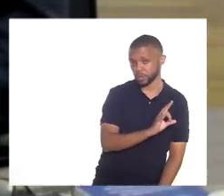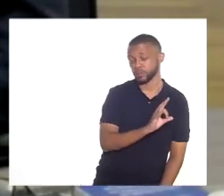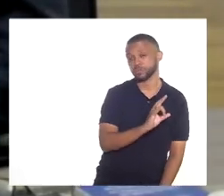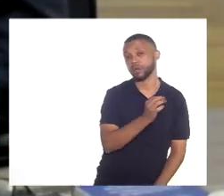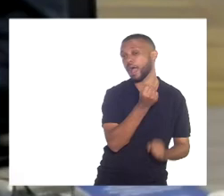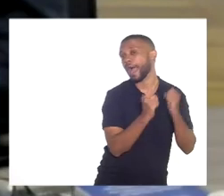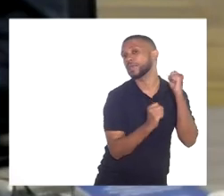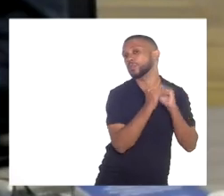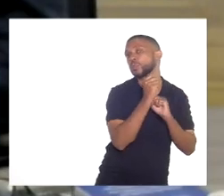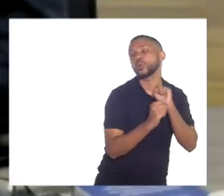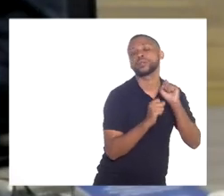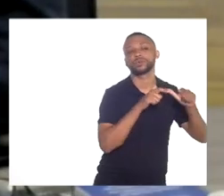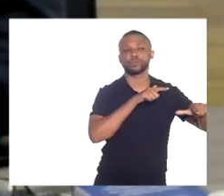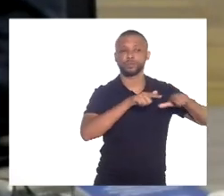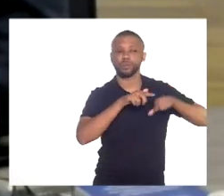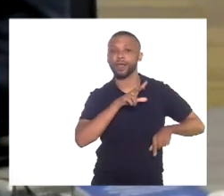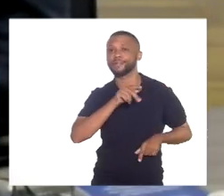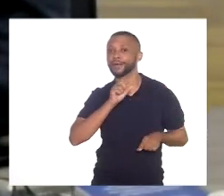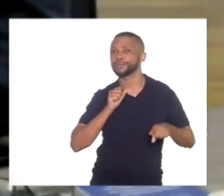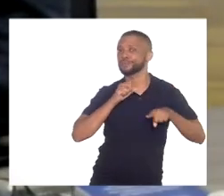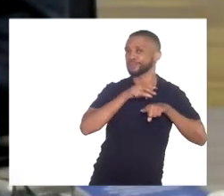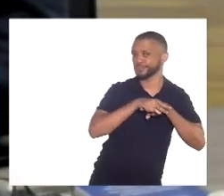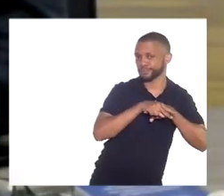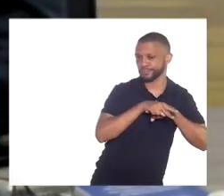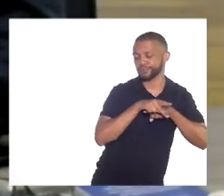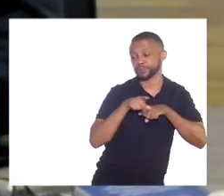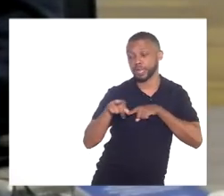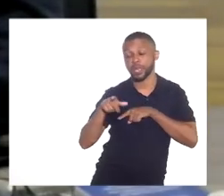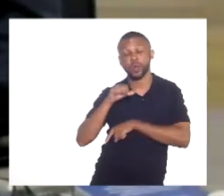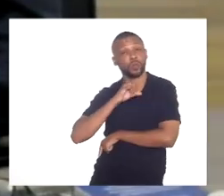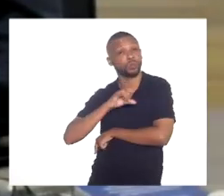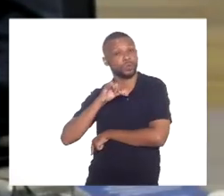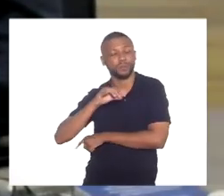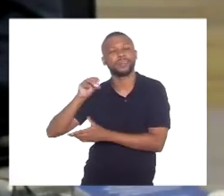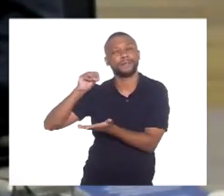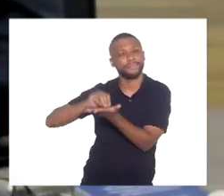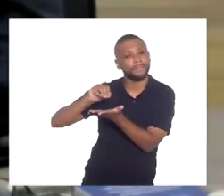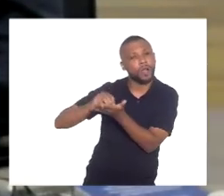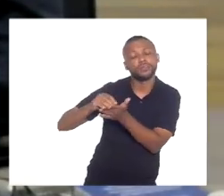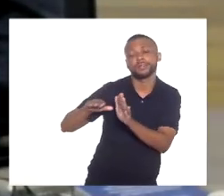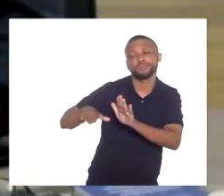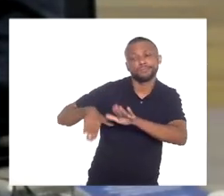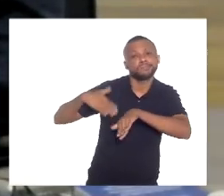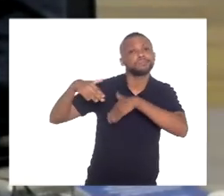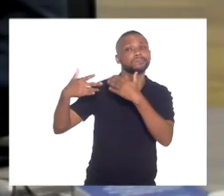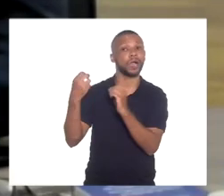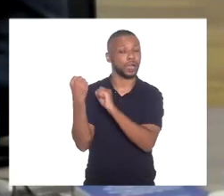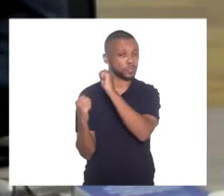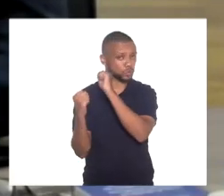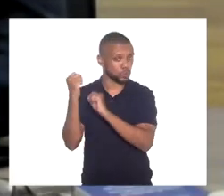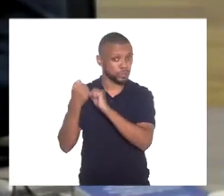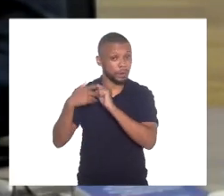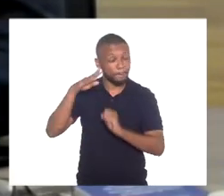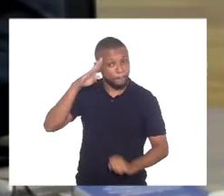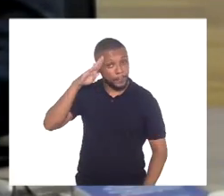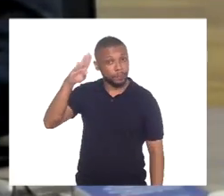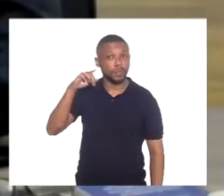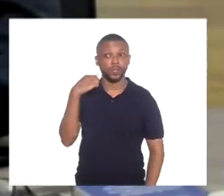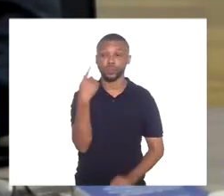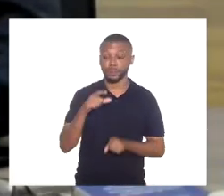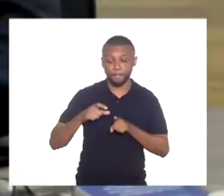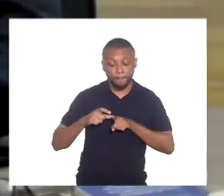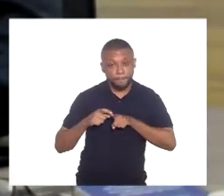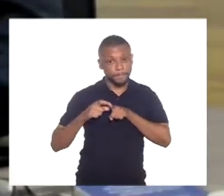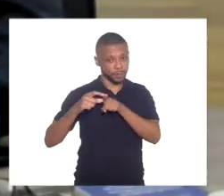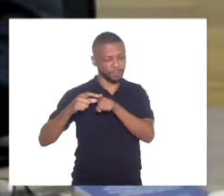menos de 9%. A gente precisa desindustrializar o estado do Rio de Janeiro, principalmente a nossa periferia metropolitana. Então,